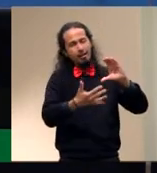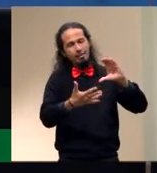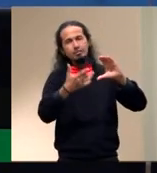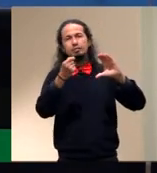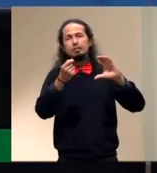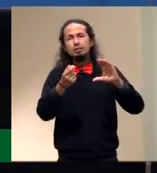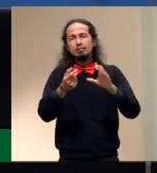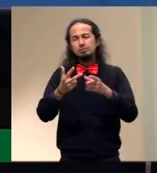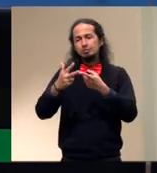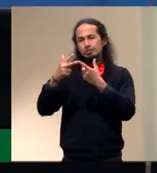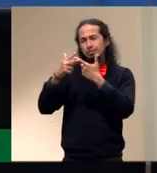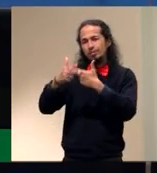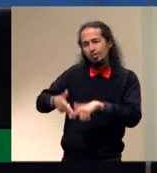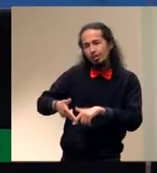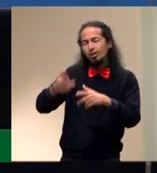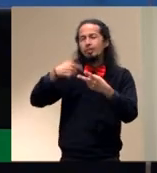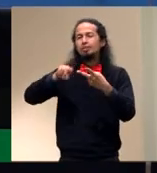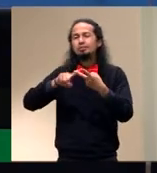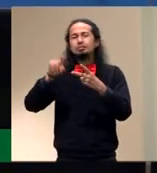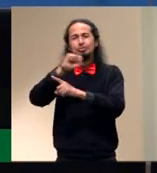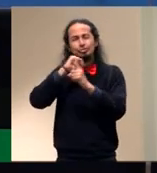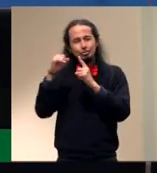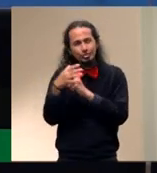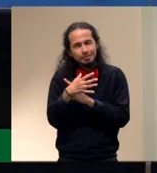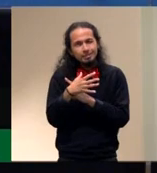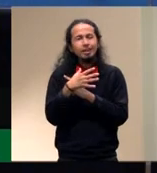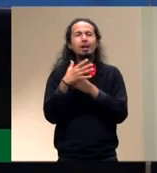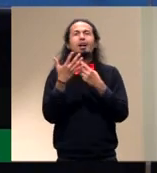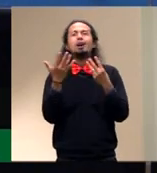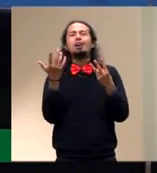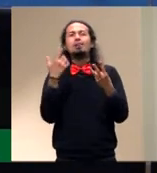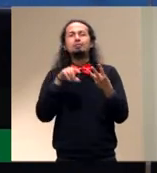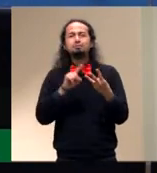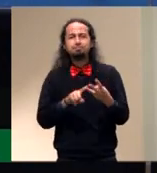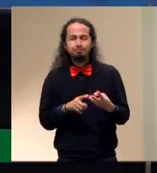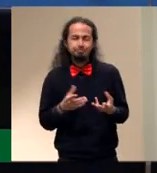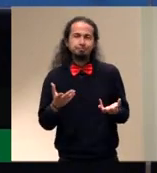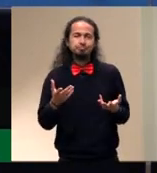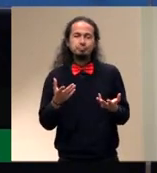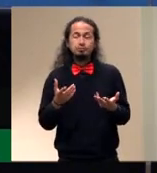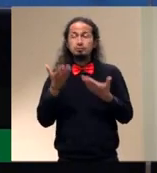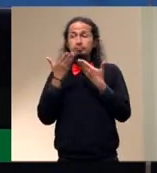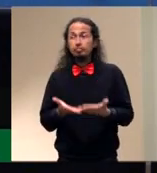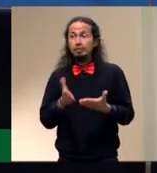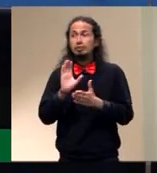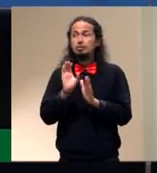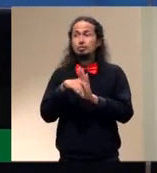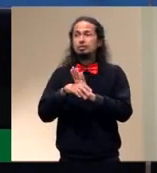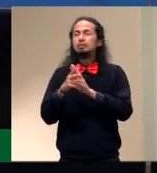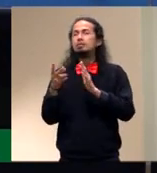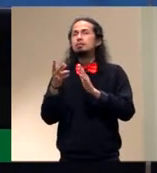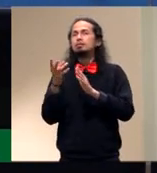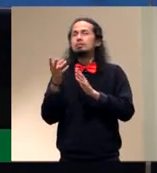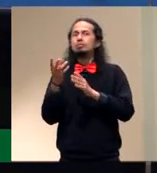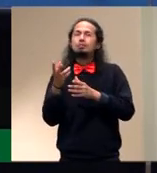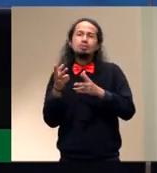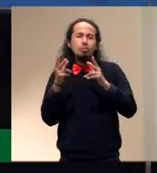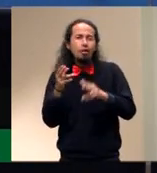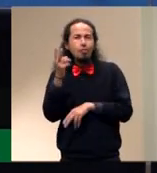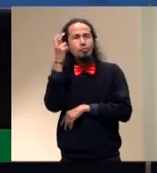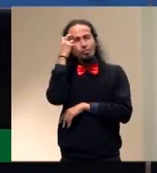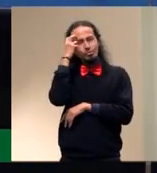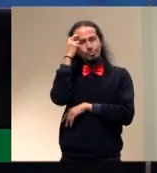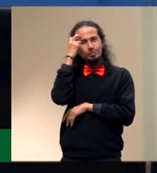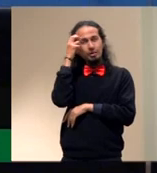coletivo, social, e essa compreensão da educação como cultura. E talvez isso